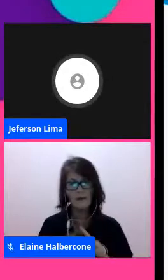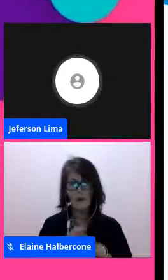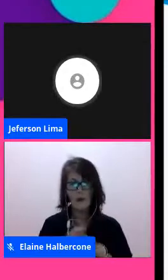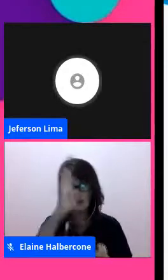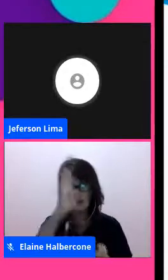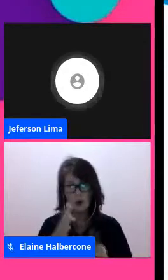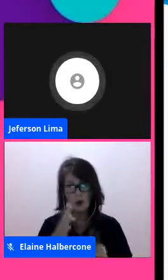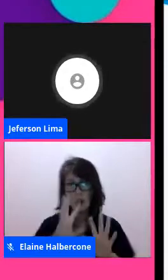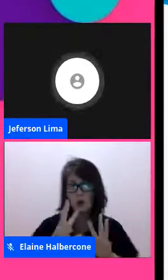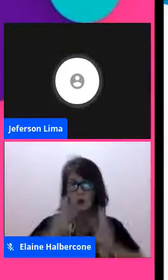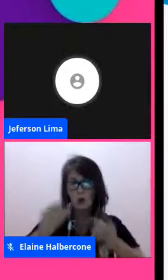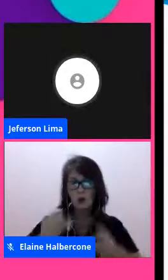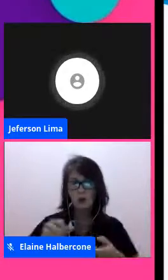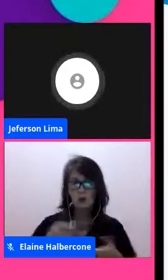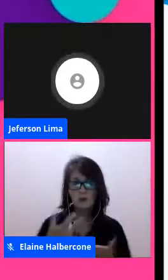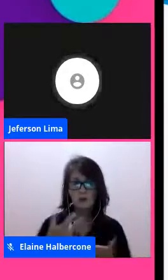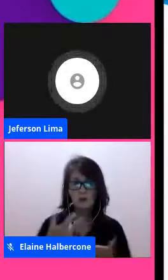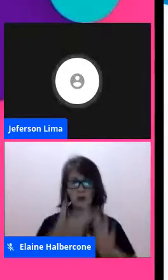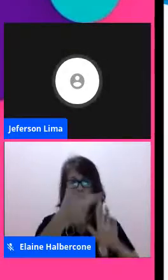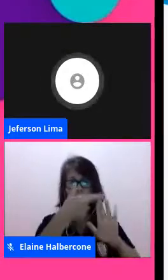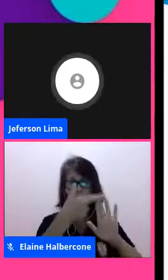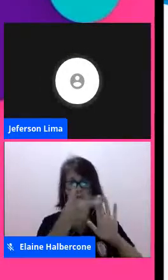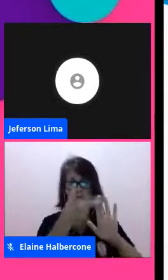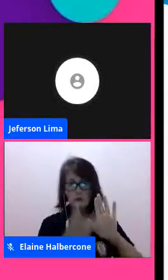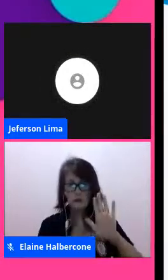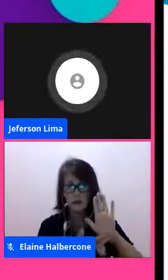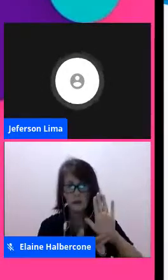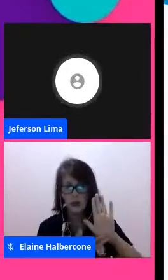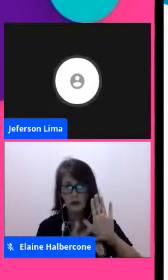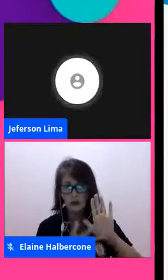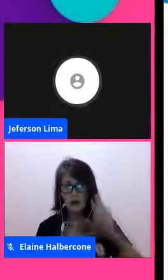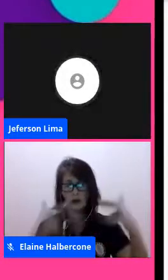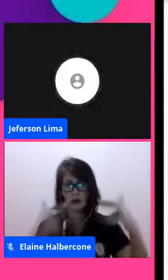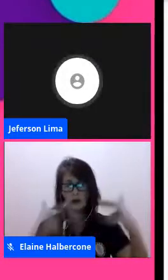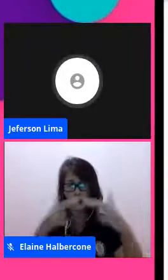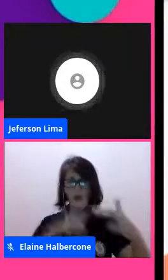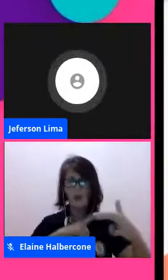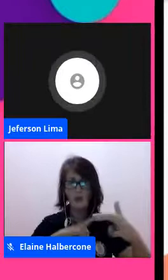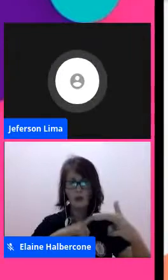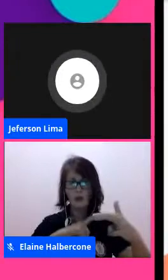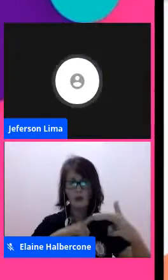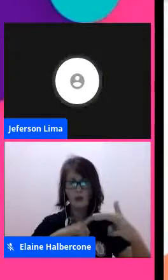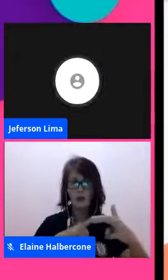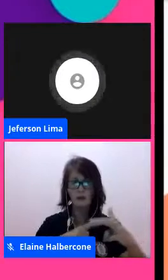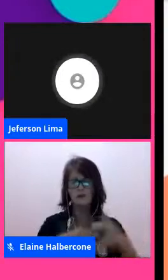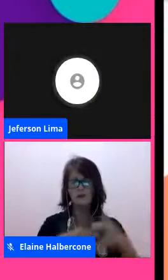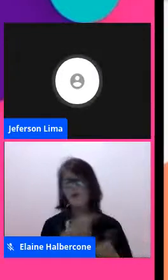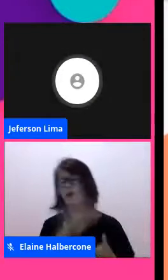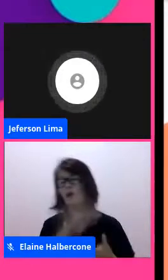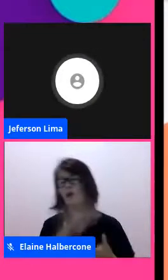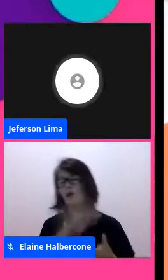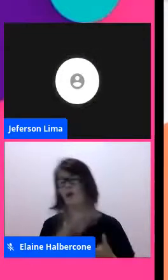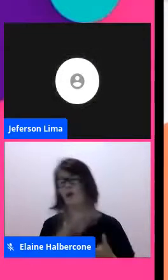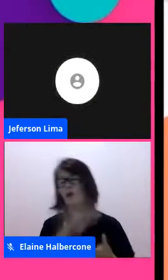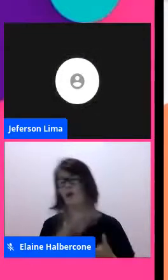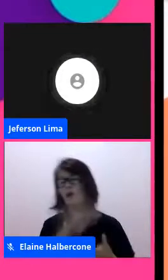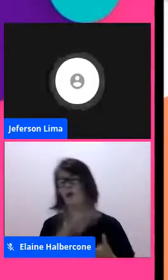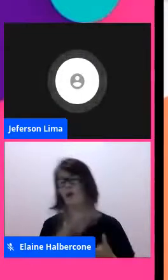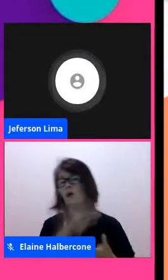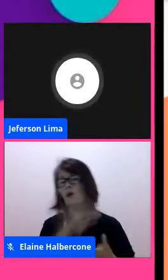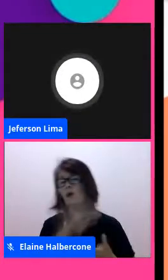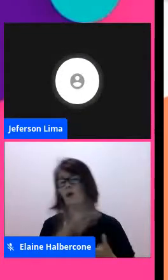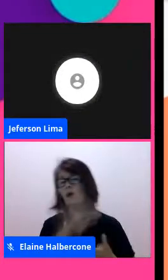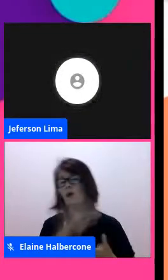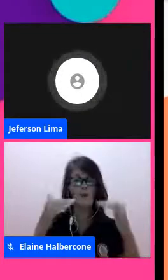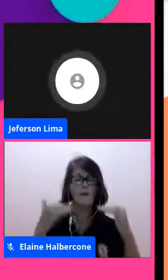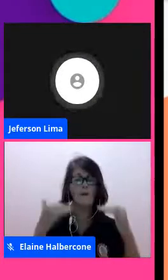todos os recursos que um servidor e com aplicação aí de alto desempenho pode ter, né? E quais seriam os recursos? A gente tem um banco de dados. A gente